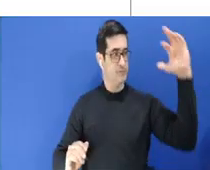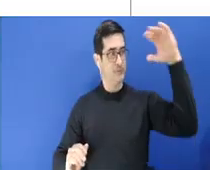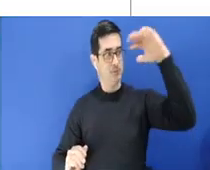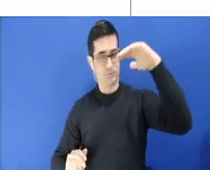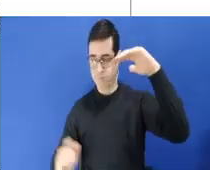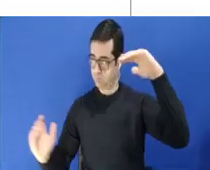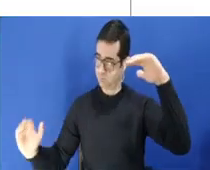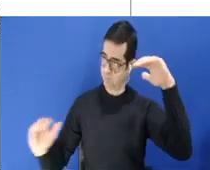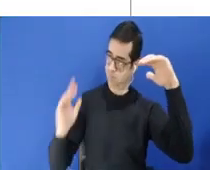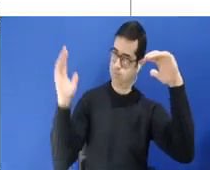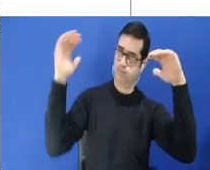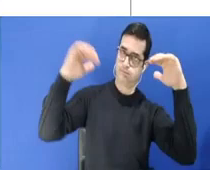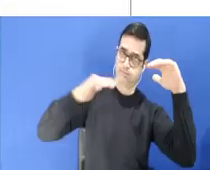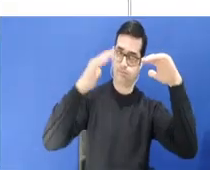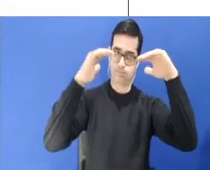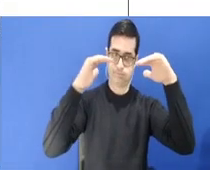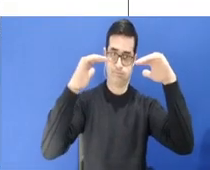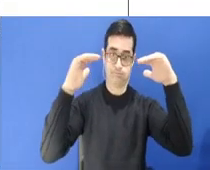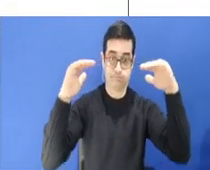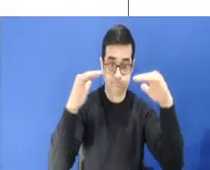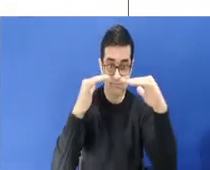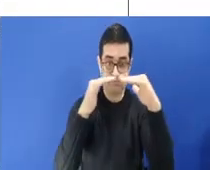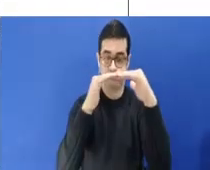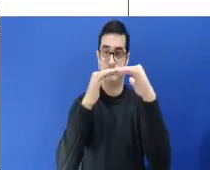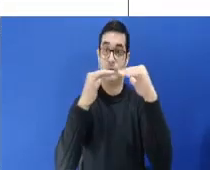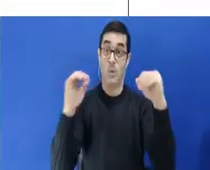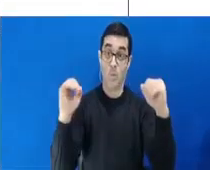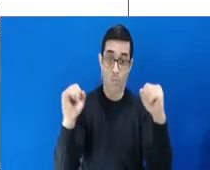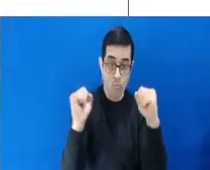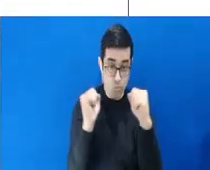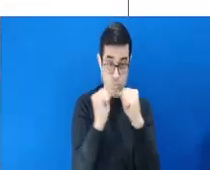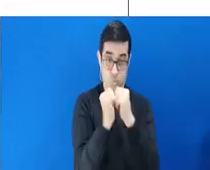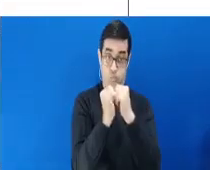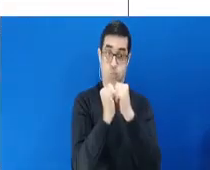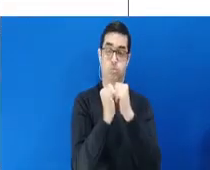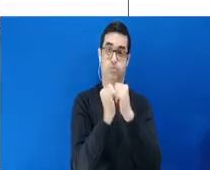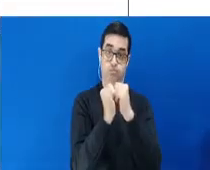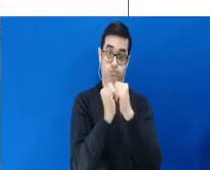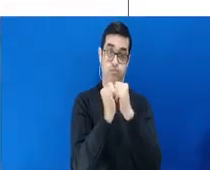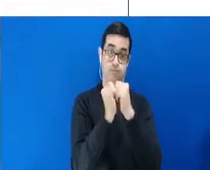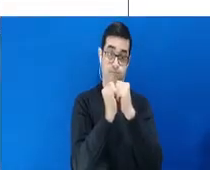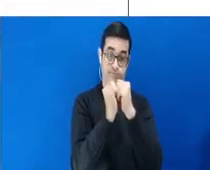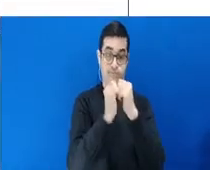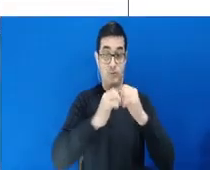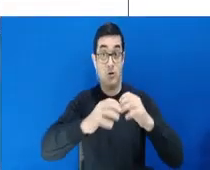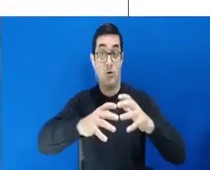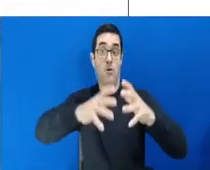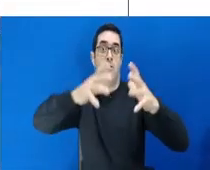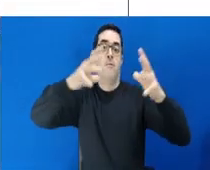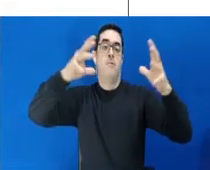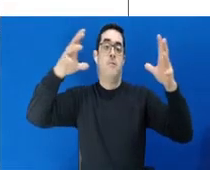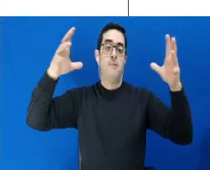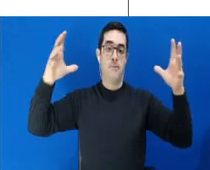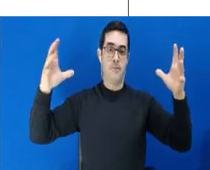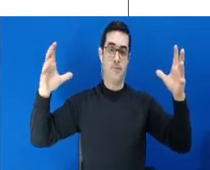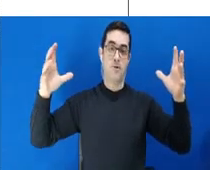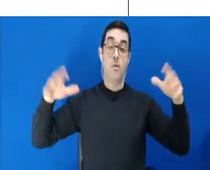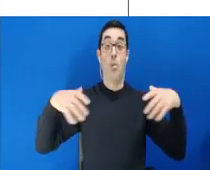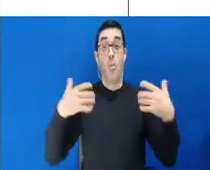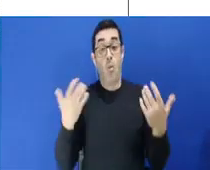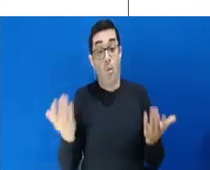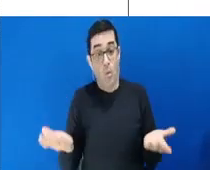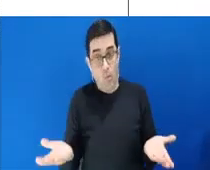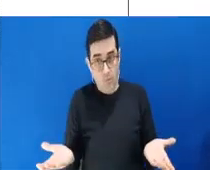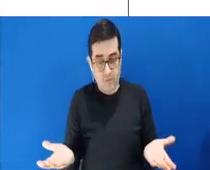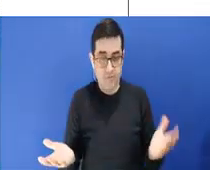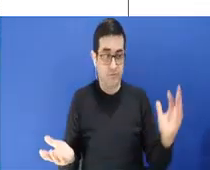né? Se elas vierem em direções opostas, elas podem se somar e aumentar, né? Ou se elas virem uma para cima e outra para